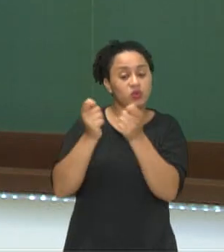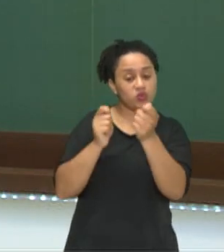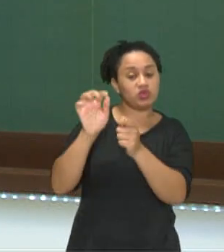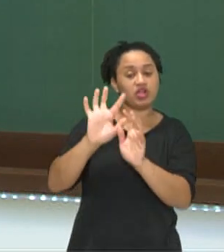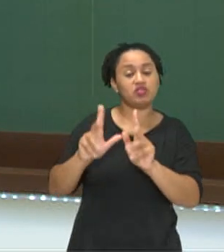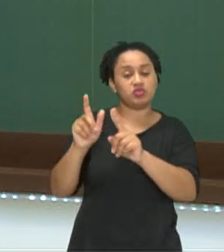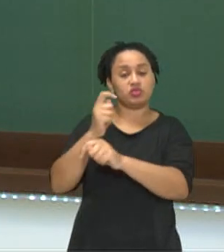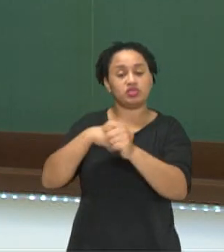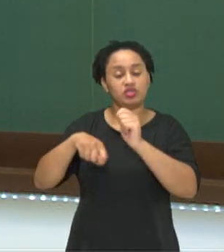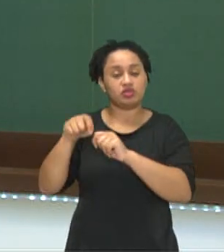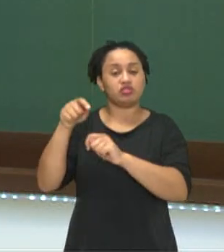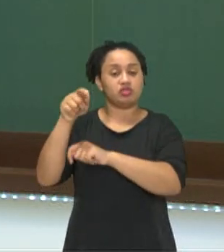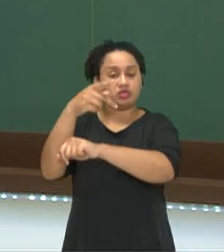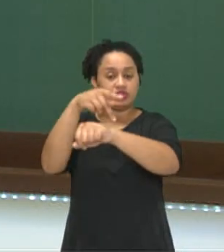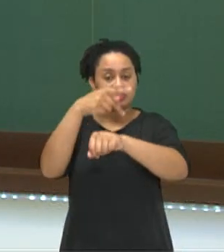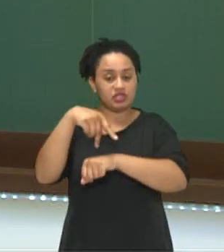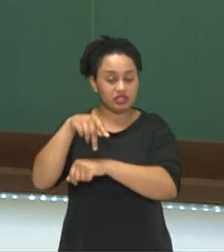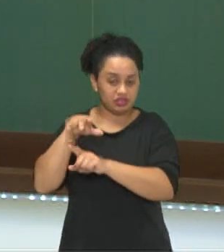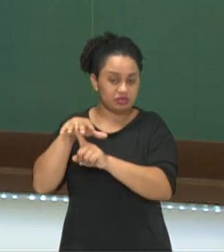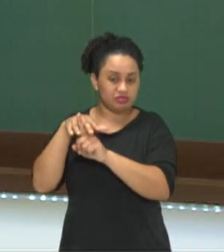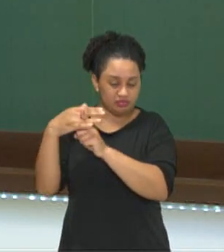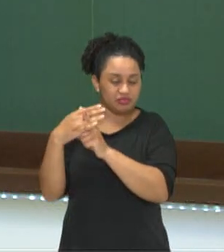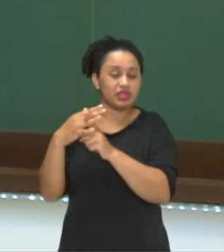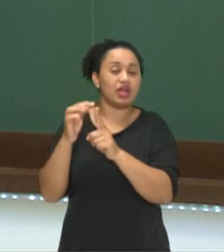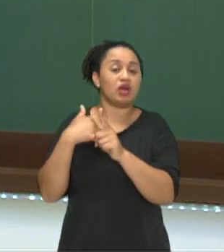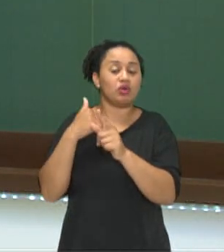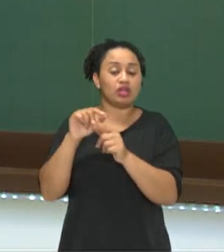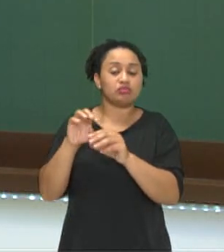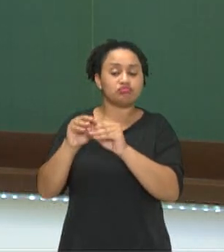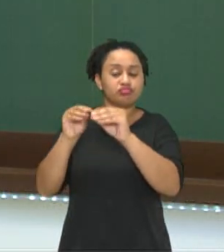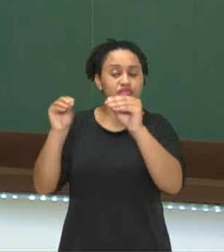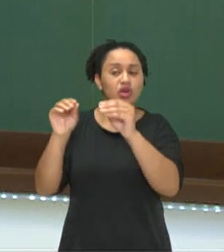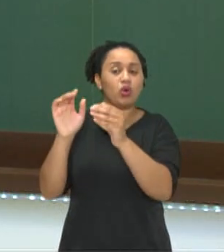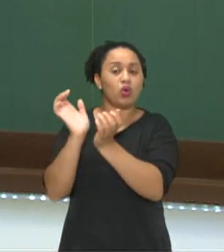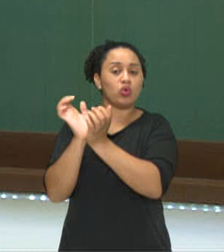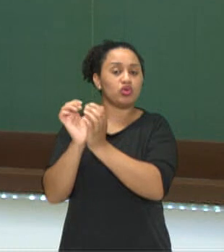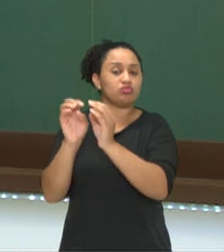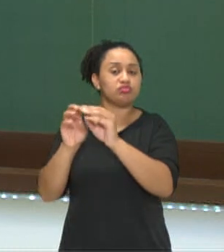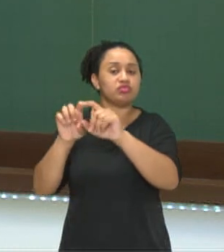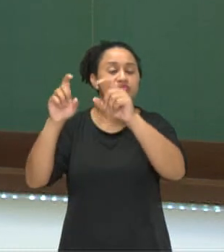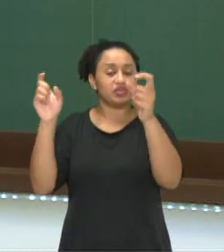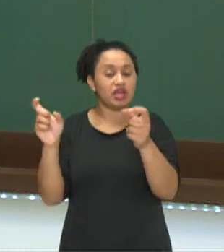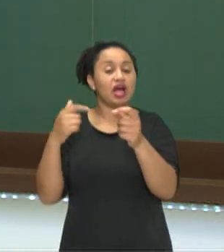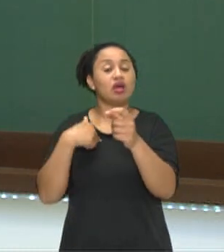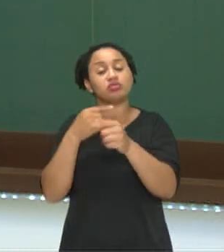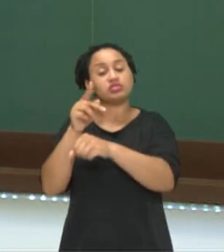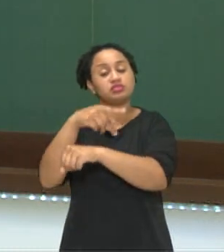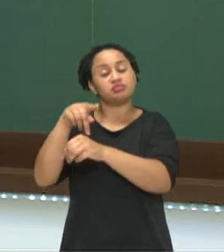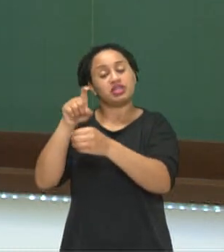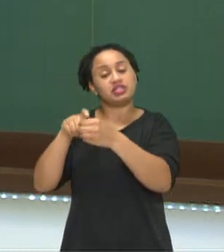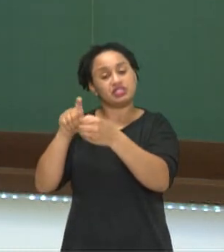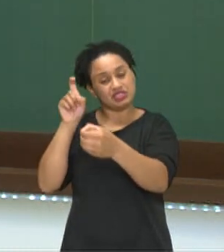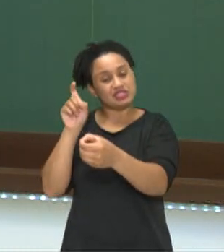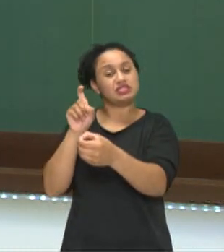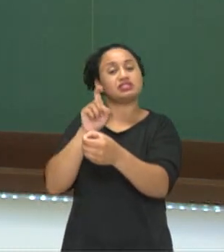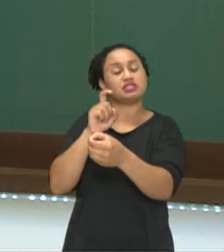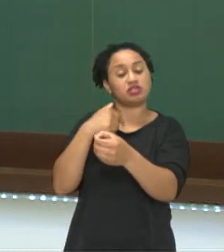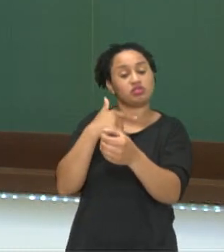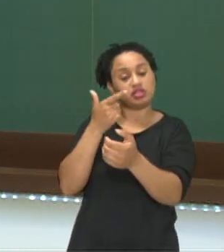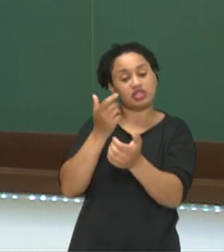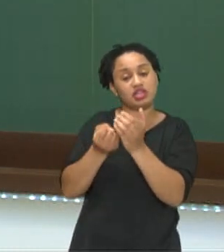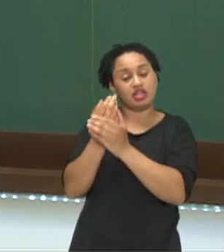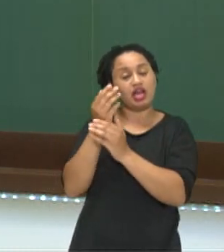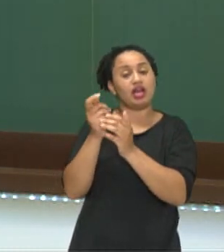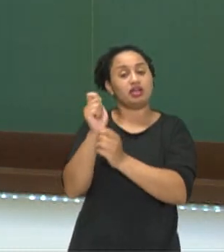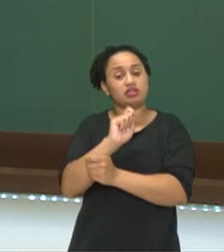toda a economia desses países, quando houve essa dissolução, esses países que faziam parte acabaram formando uma associação,